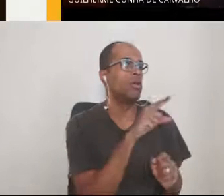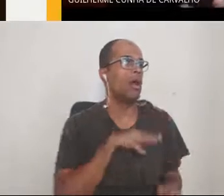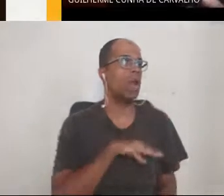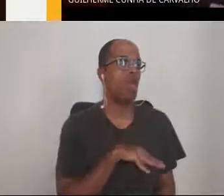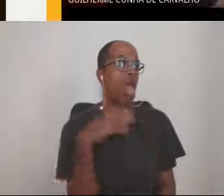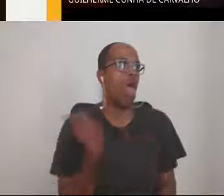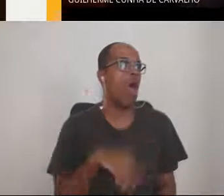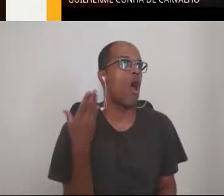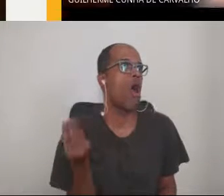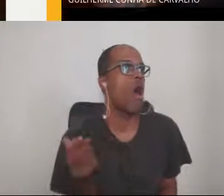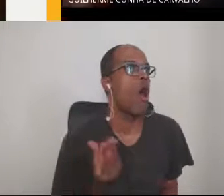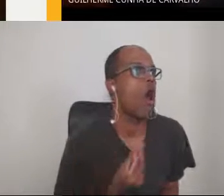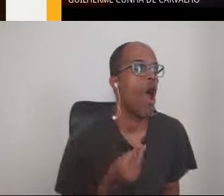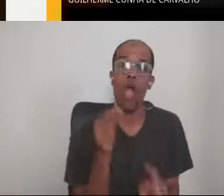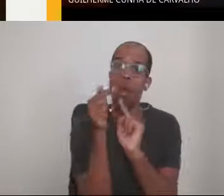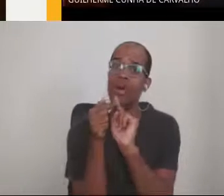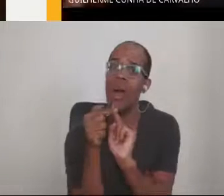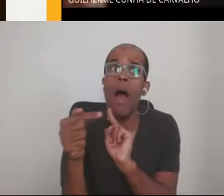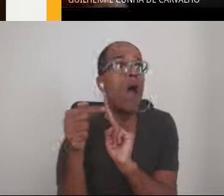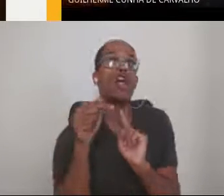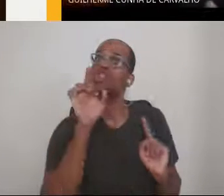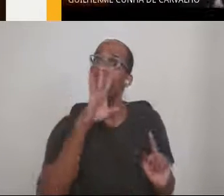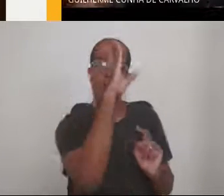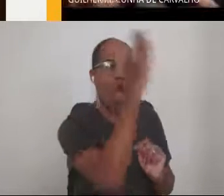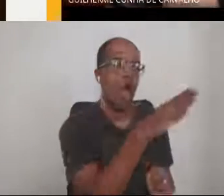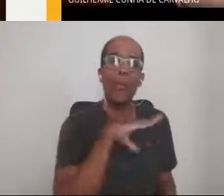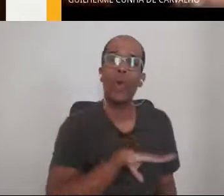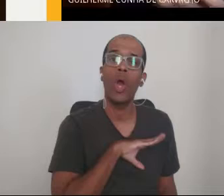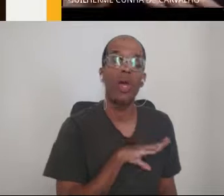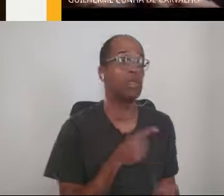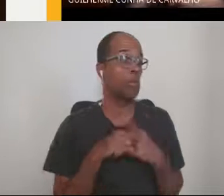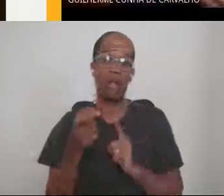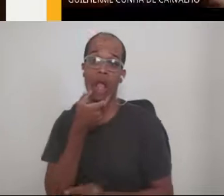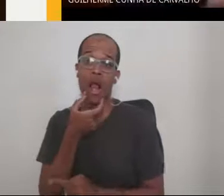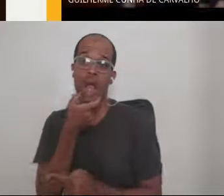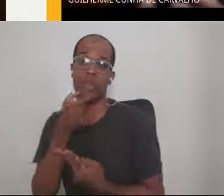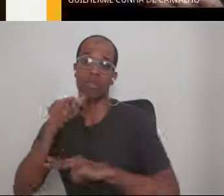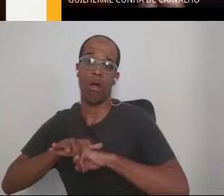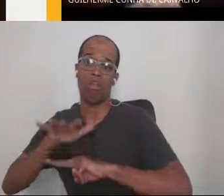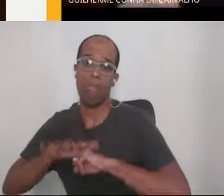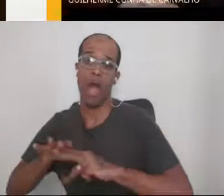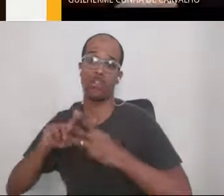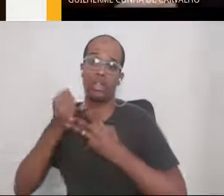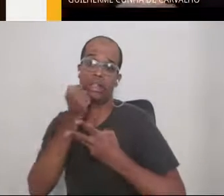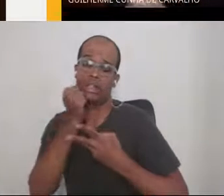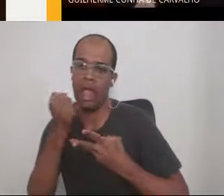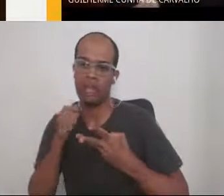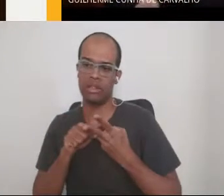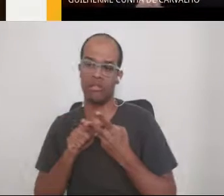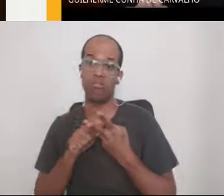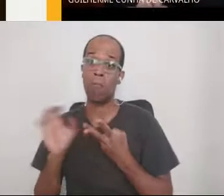vou fazer só português, aí eu fico a semana fazendo ali, enquanto isso vai acumulando em inglês, matemática,